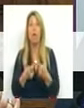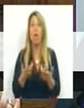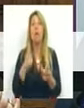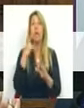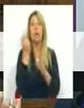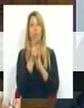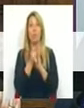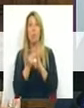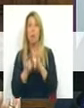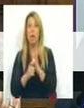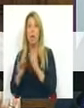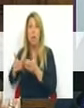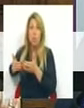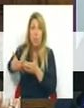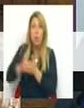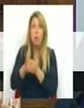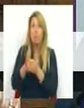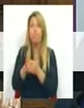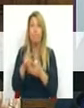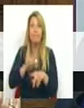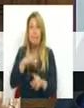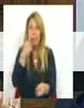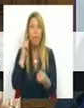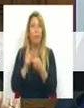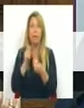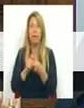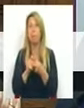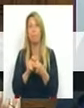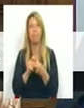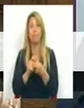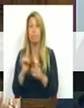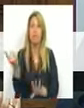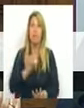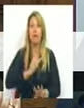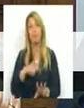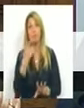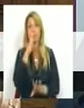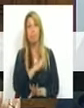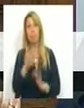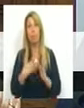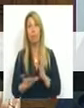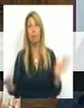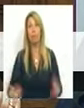E o calendário extremamente apertado e reduzido que fomos forçados a executar o plano.